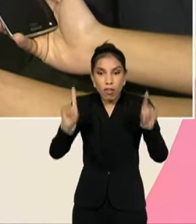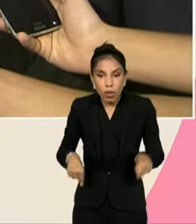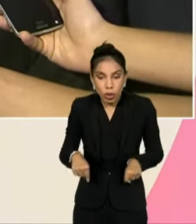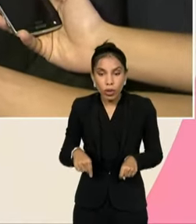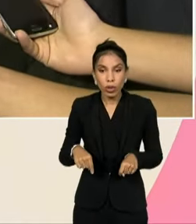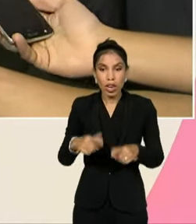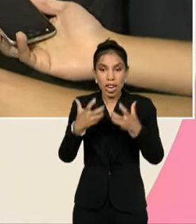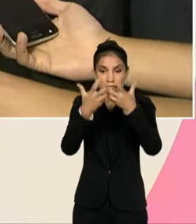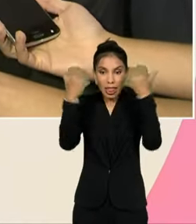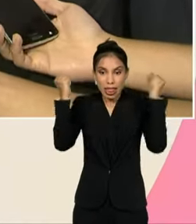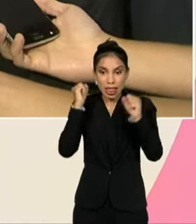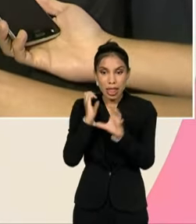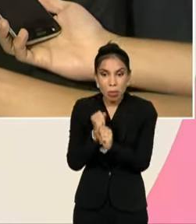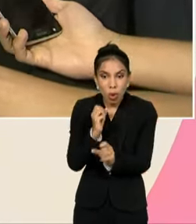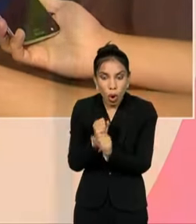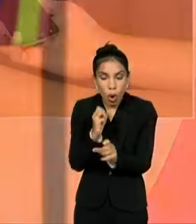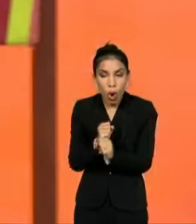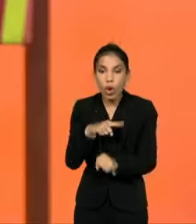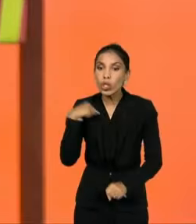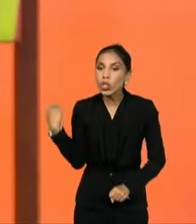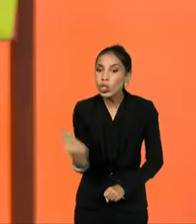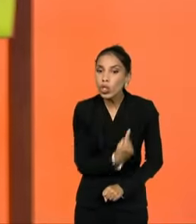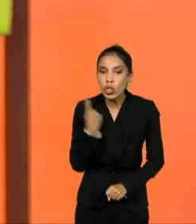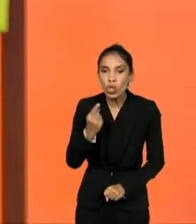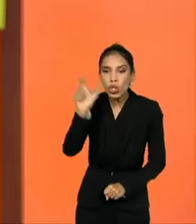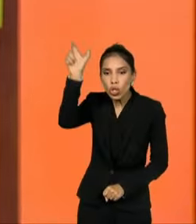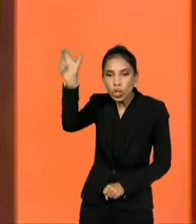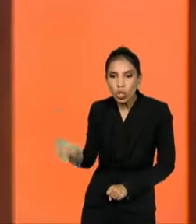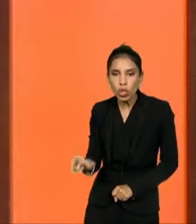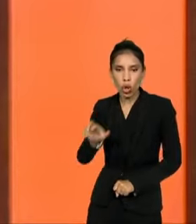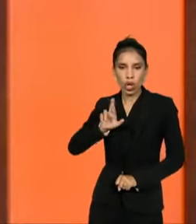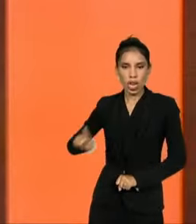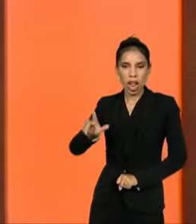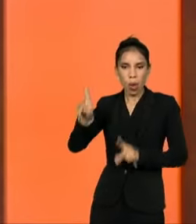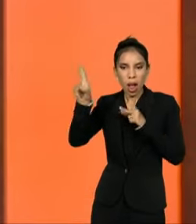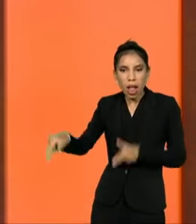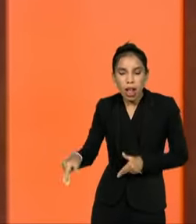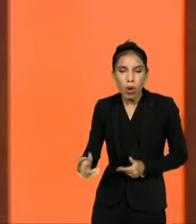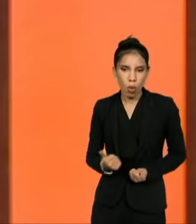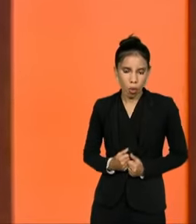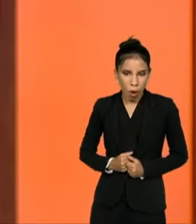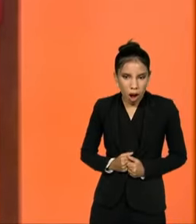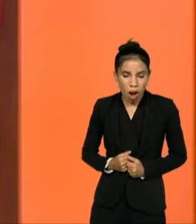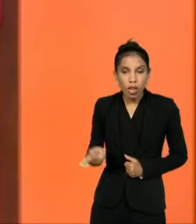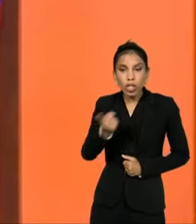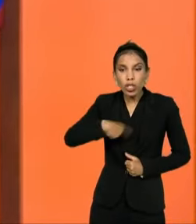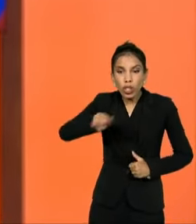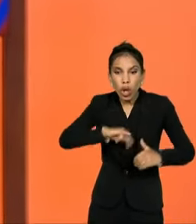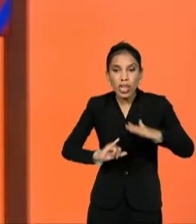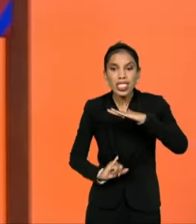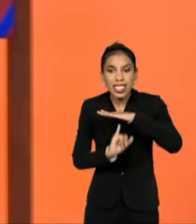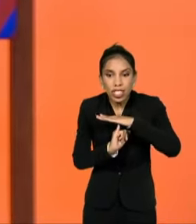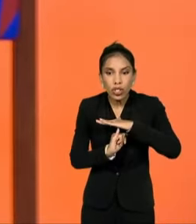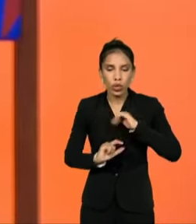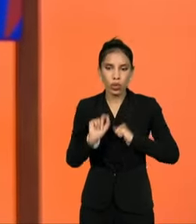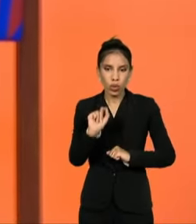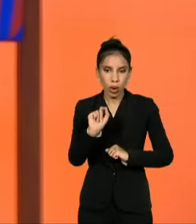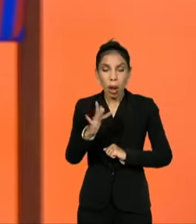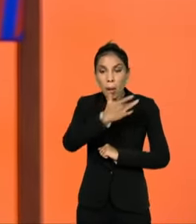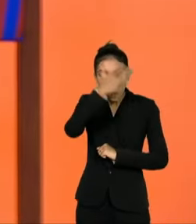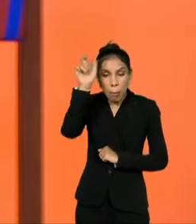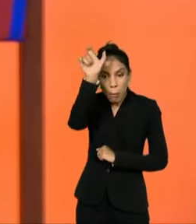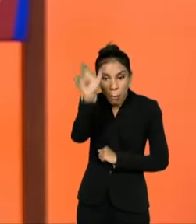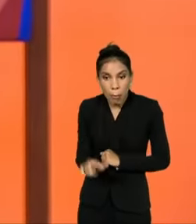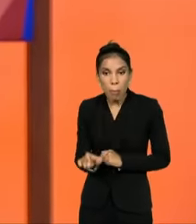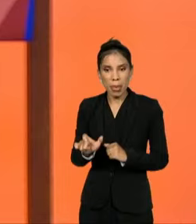do Tribunal de Contas, dizendo, nós não somos esse cara. Então, assim, a gente precisa olhar também para as instituições, sim, entender que existem